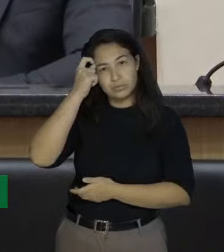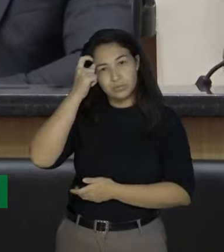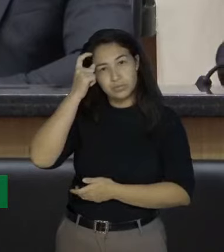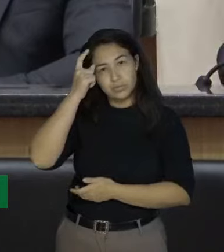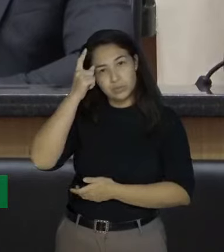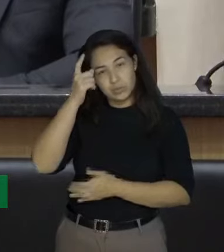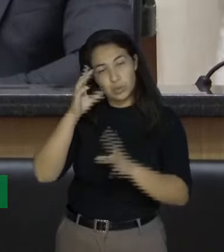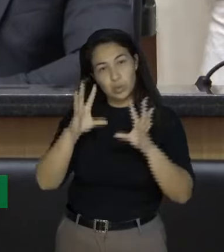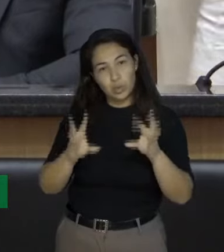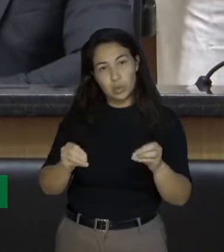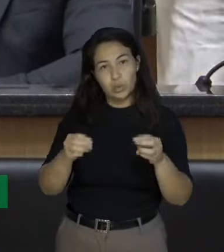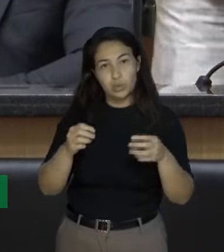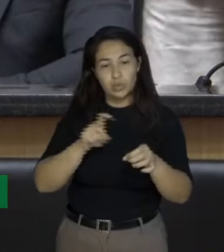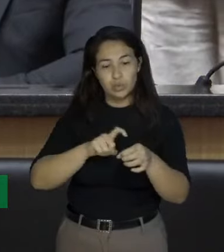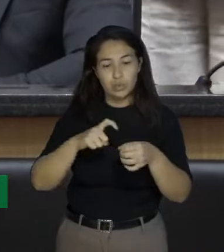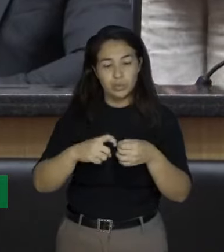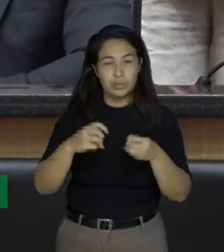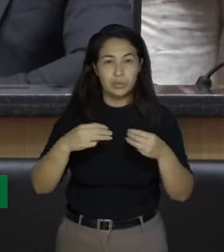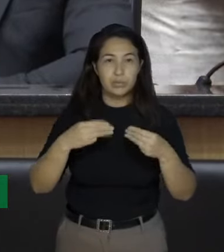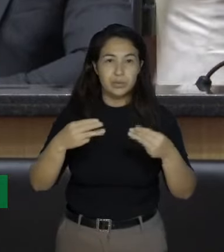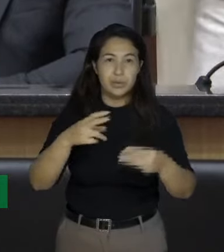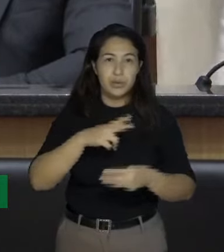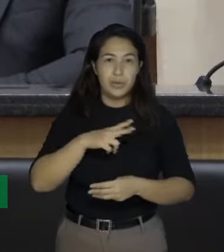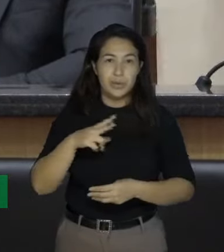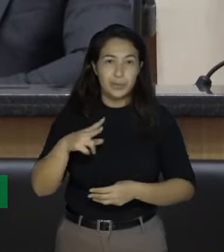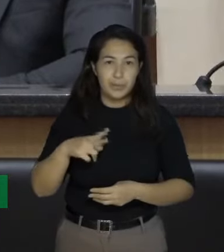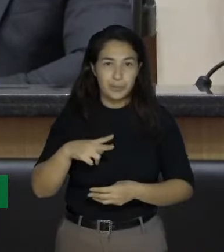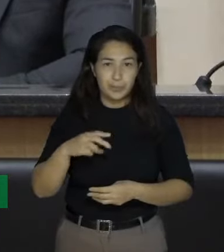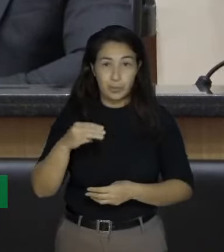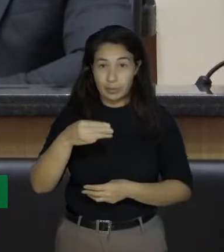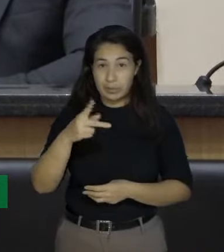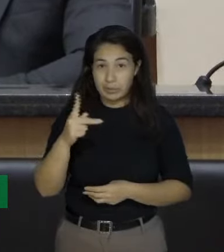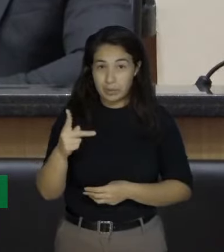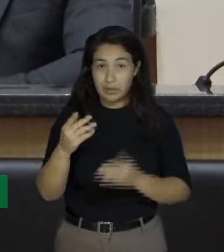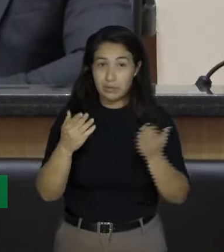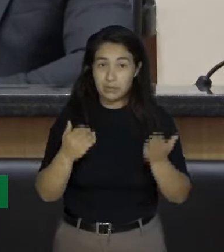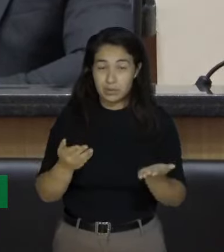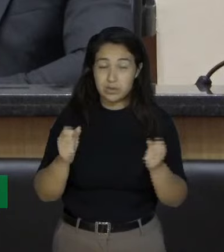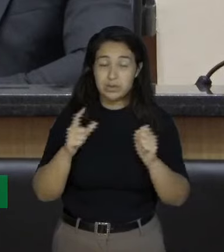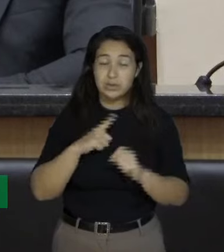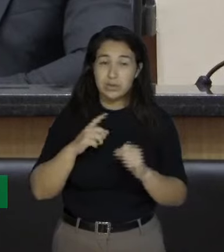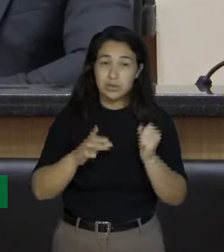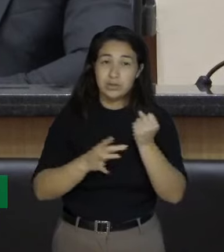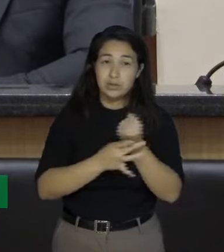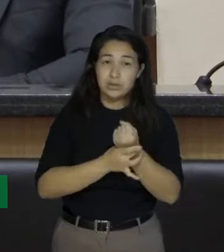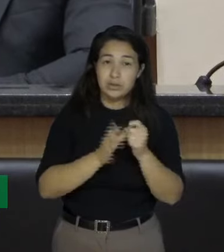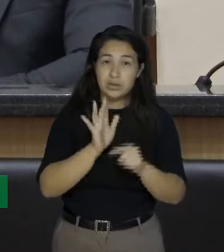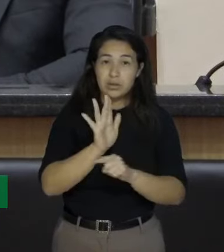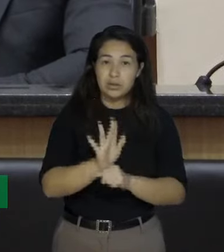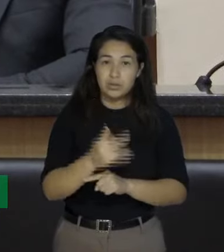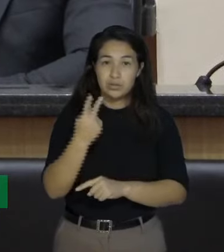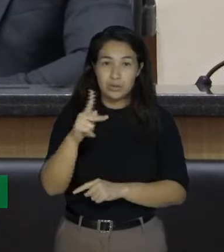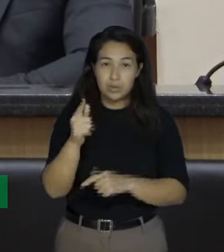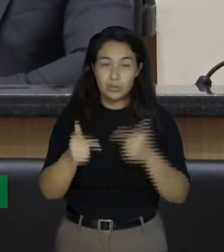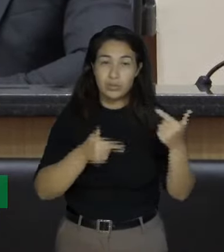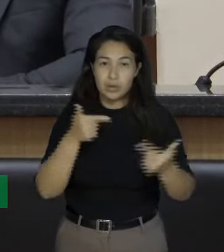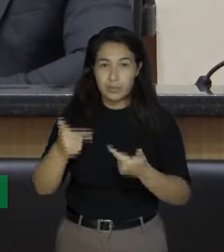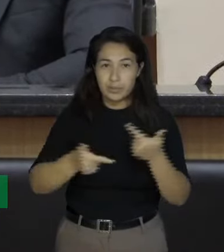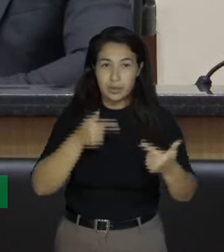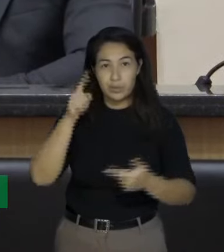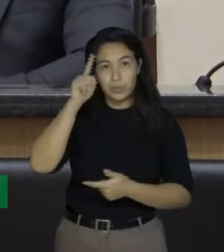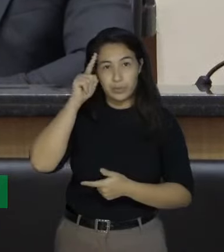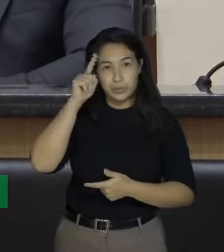membros do Ministério Público Catarinense souberam prestar com muita segurança o Ofício do seu dia a dia e orgulhar